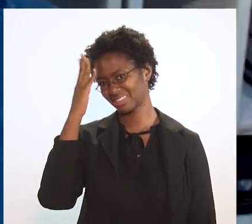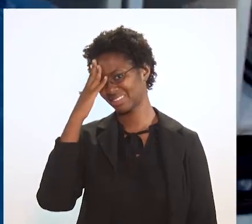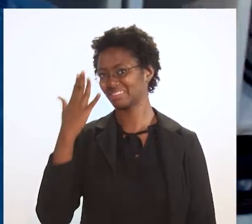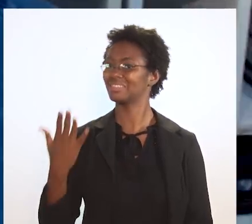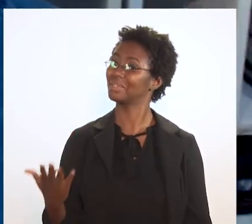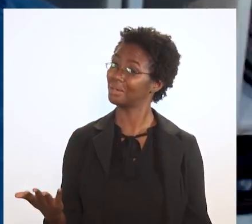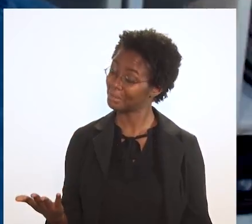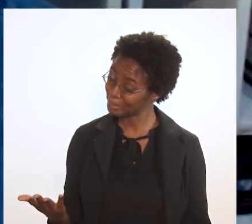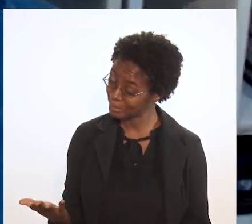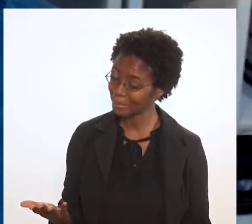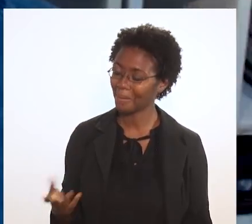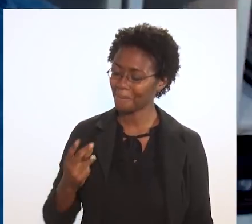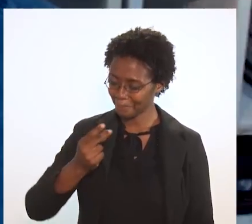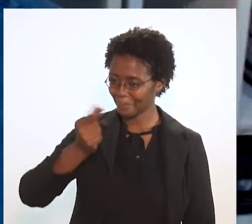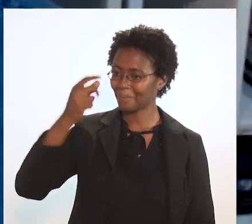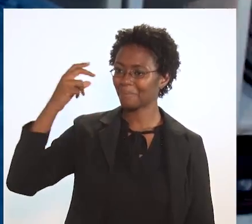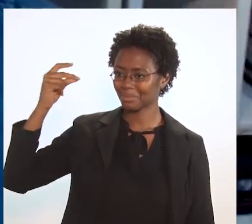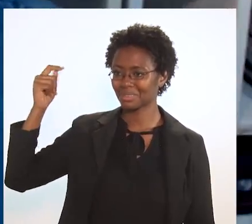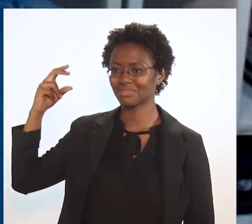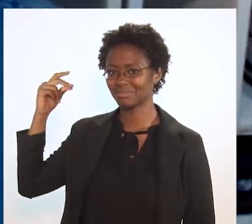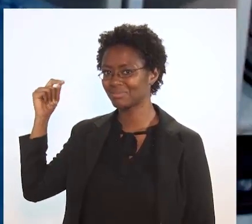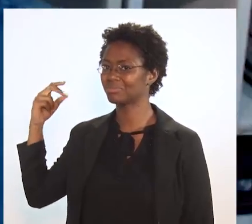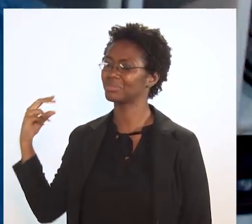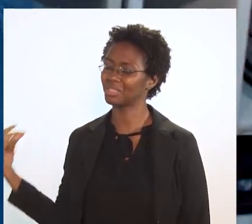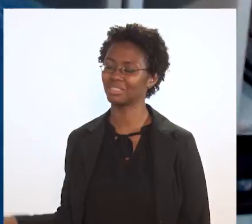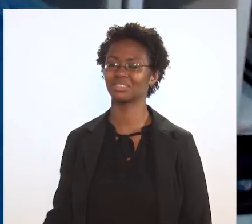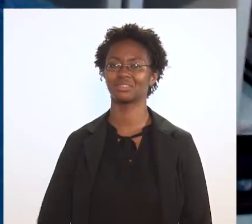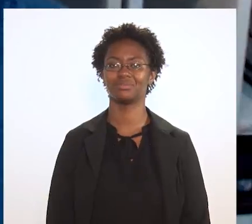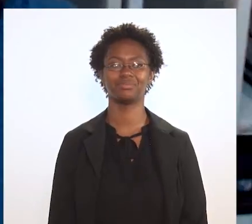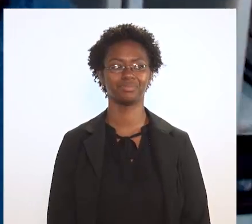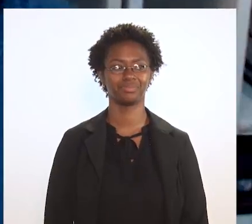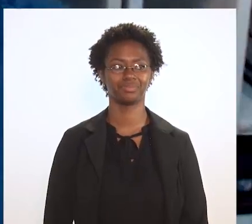Eles sabem como é que é. A gente é peixinho, né? Então...